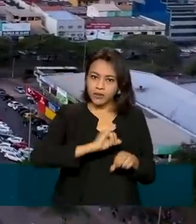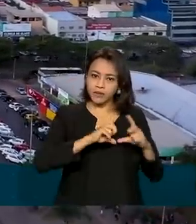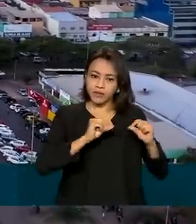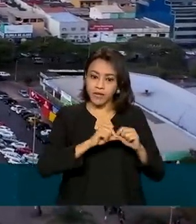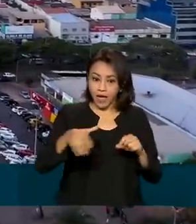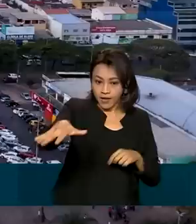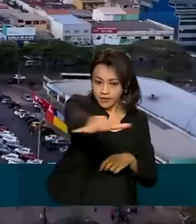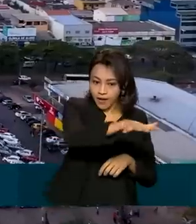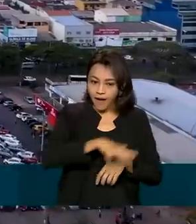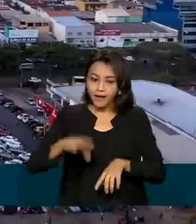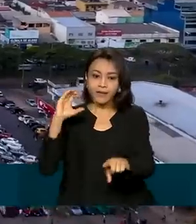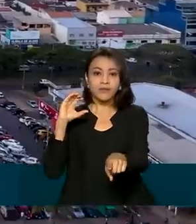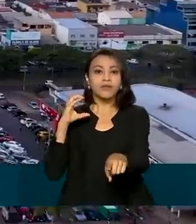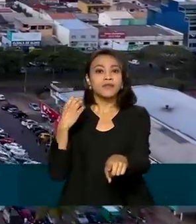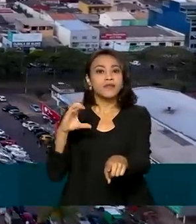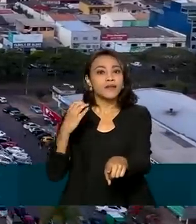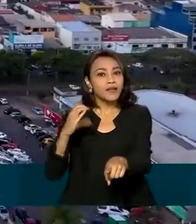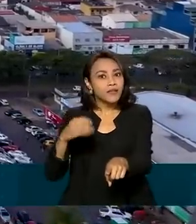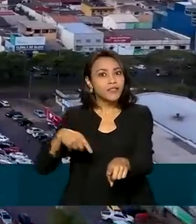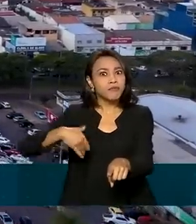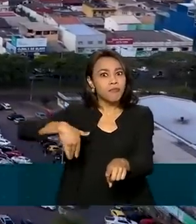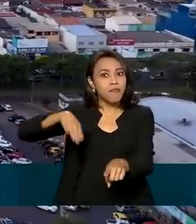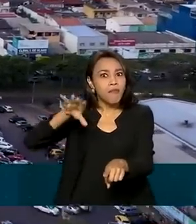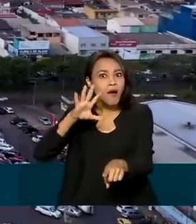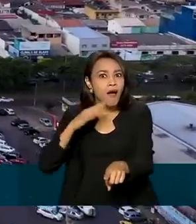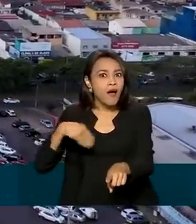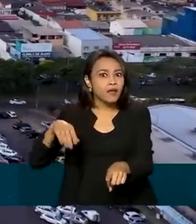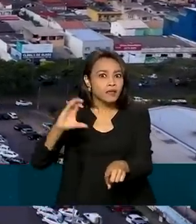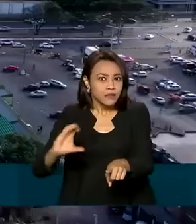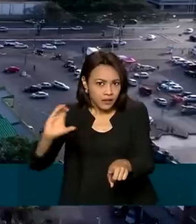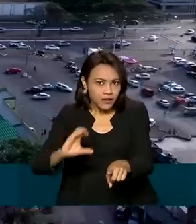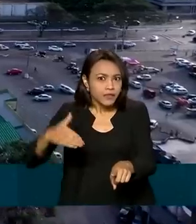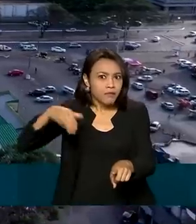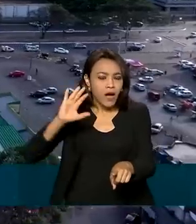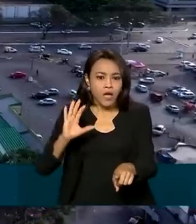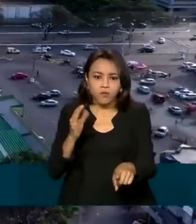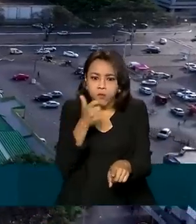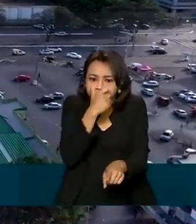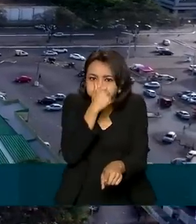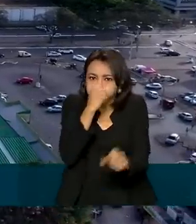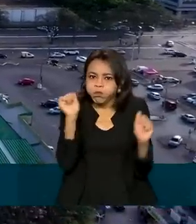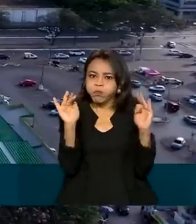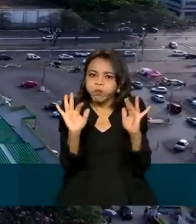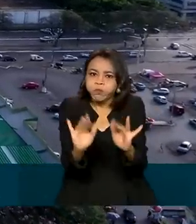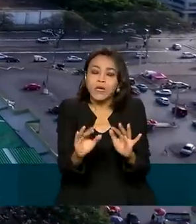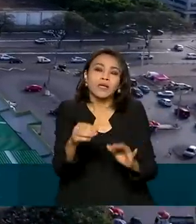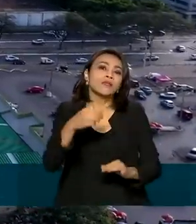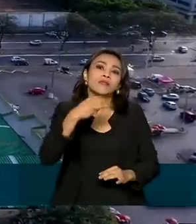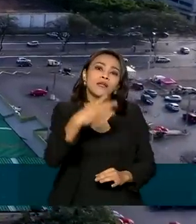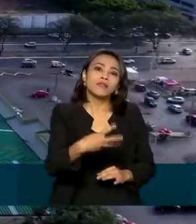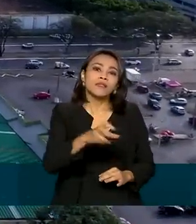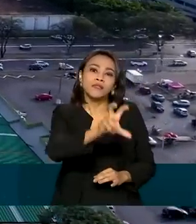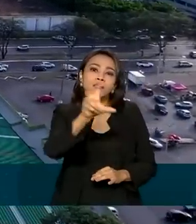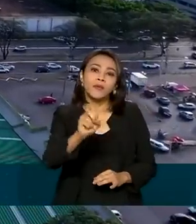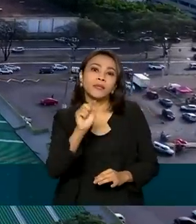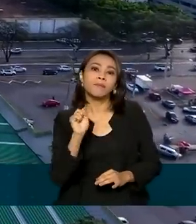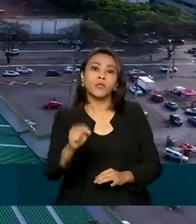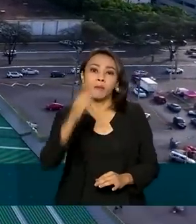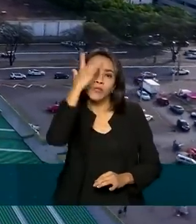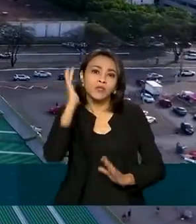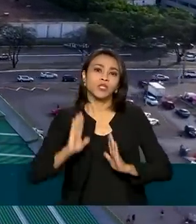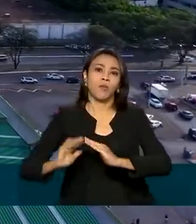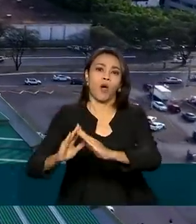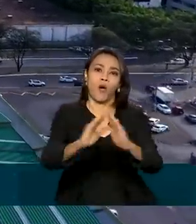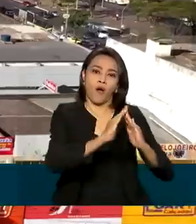Ceilândia região administrativa mais populosa do Distrito Federal com mais de 350 mil habitantes o